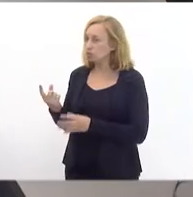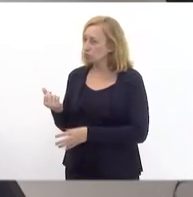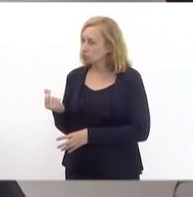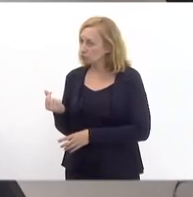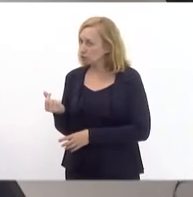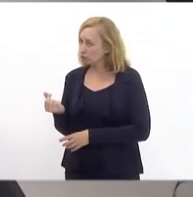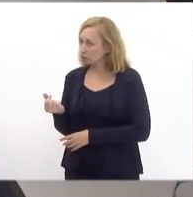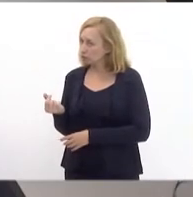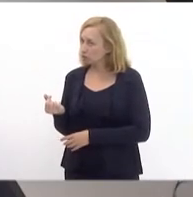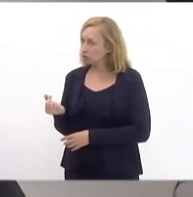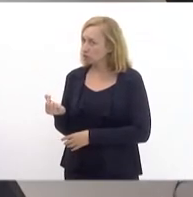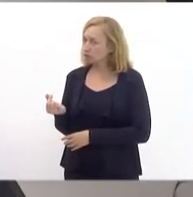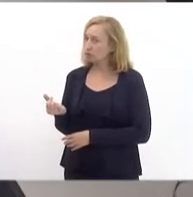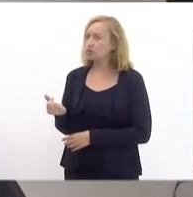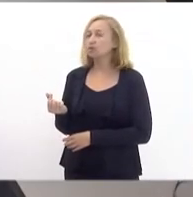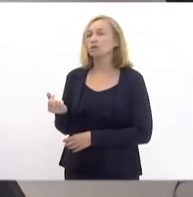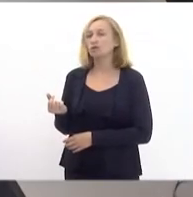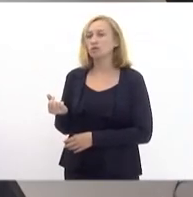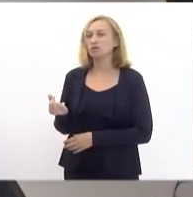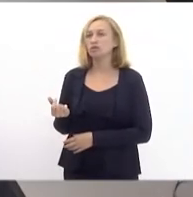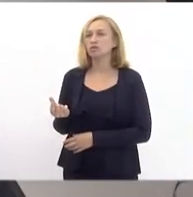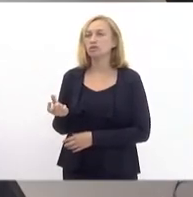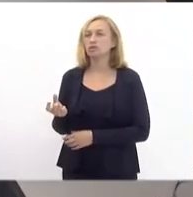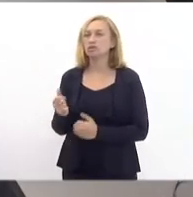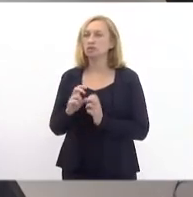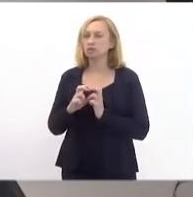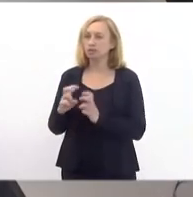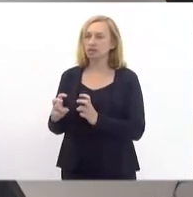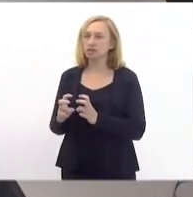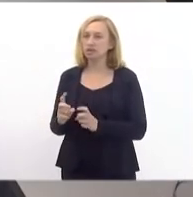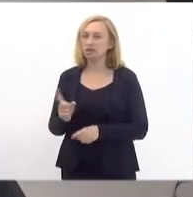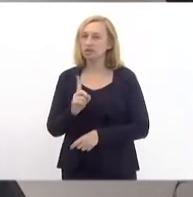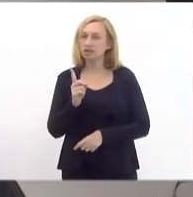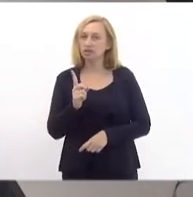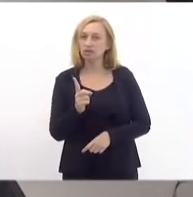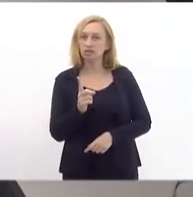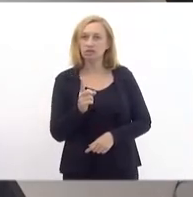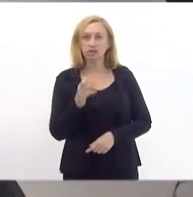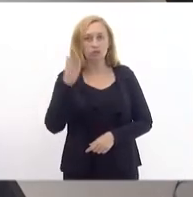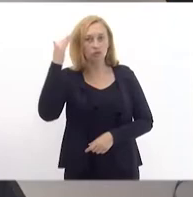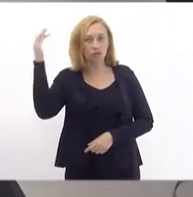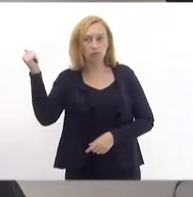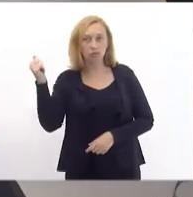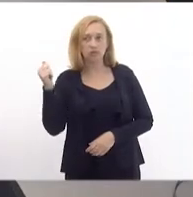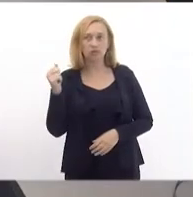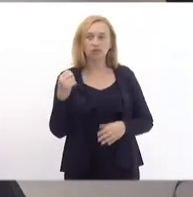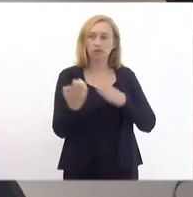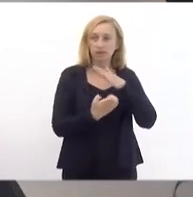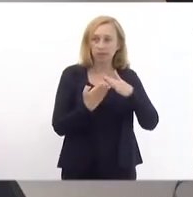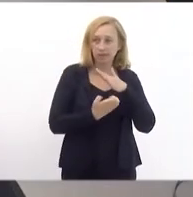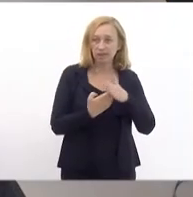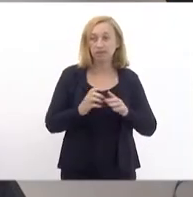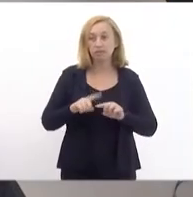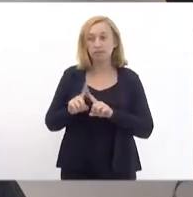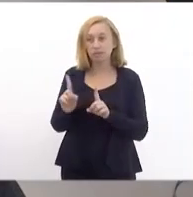Câmara Tarifária, não da agência. Se o senhor fosse o big boy da agência,